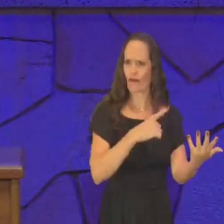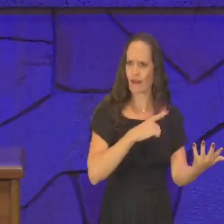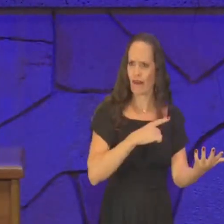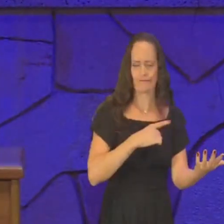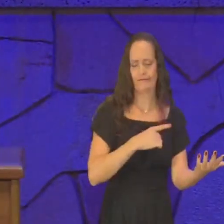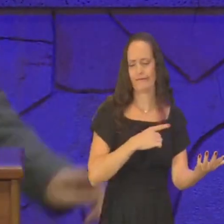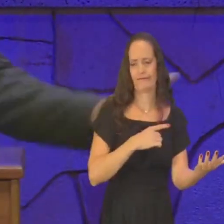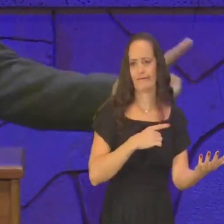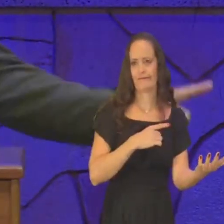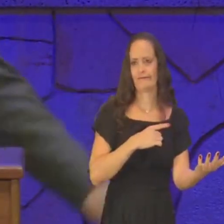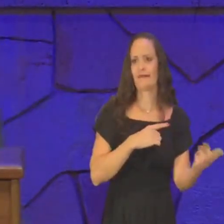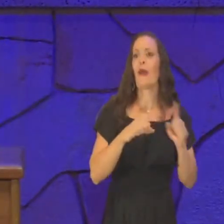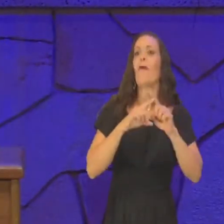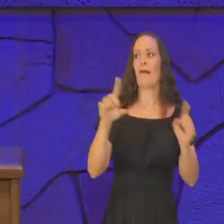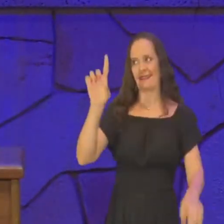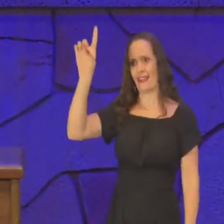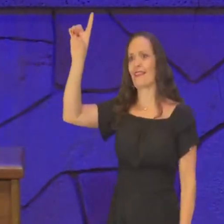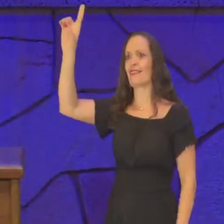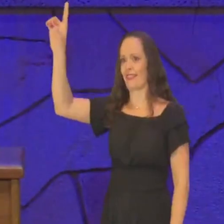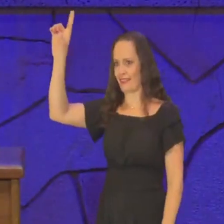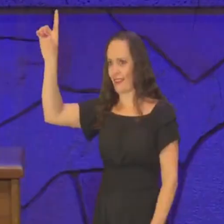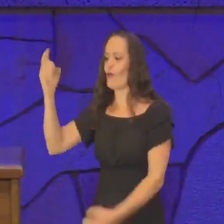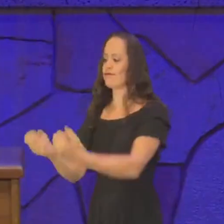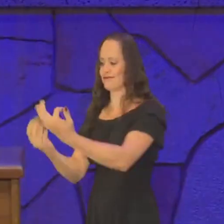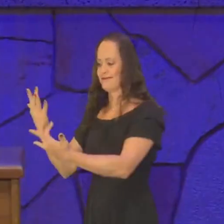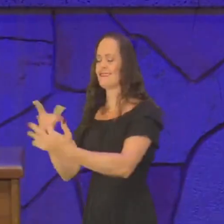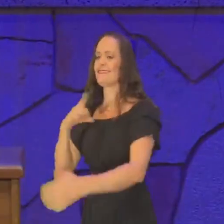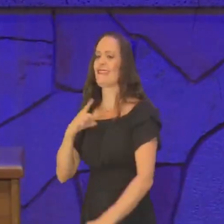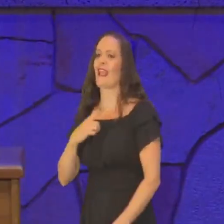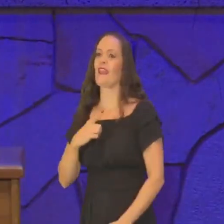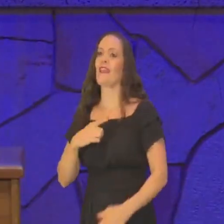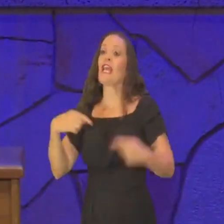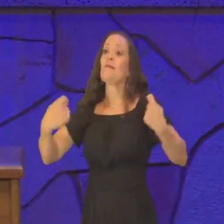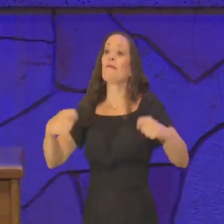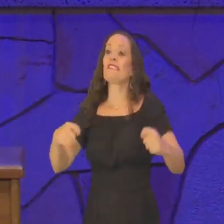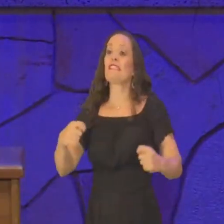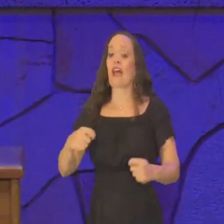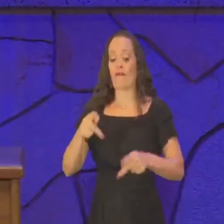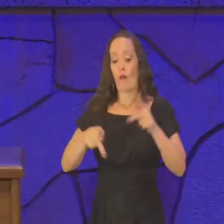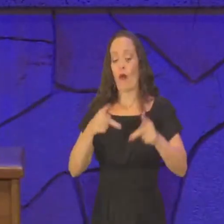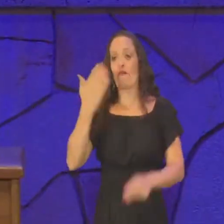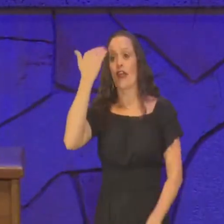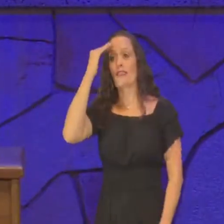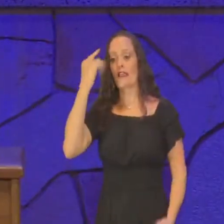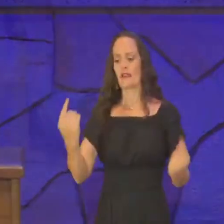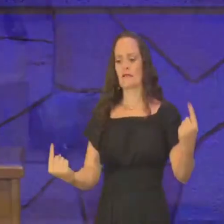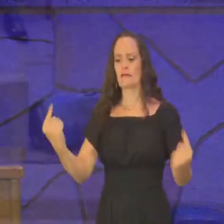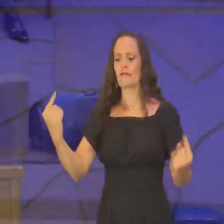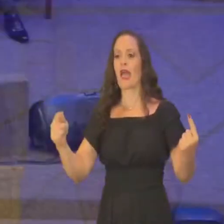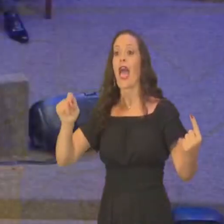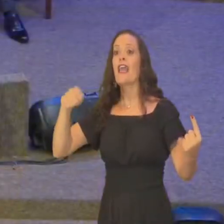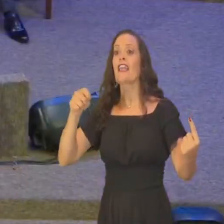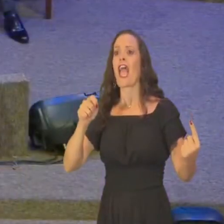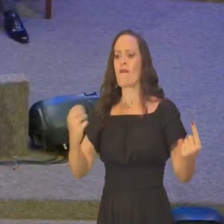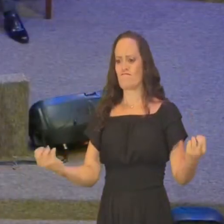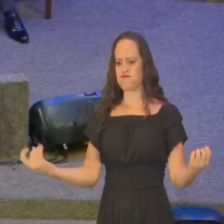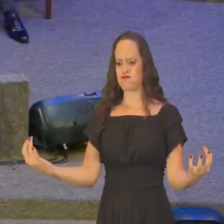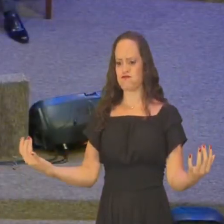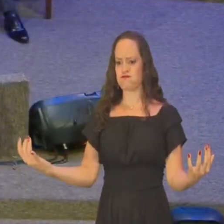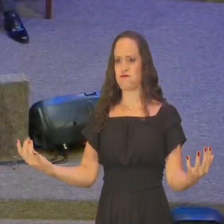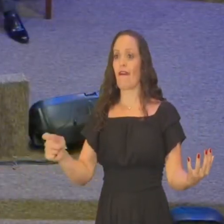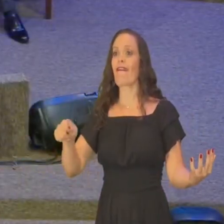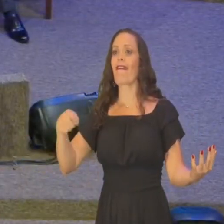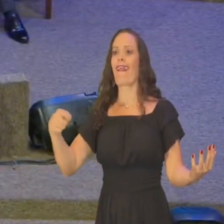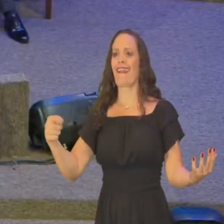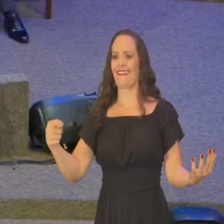fogo, mas a quem responderia o altar com o fogo. E por isso era necessário que